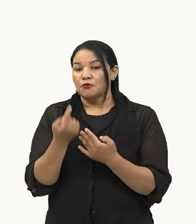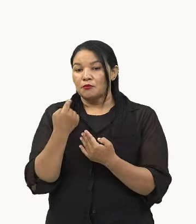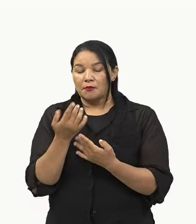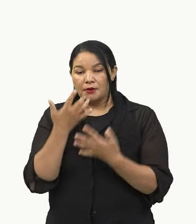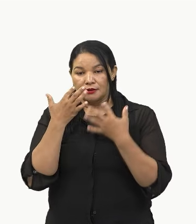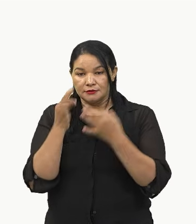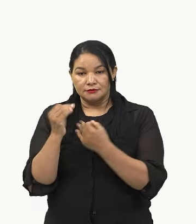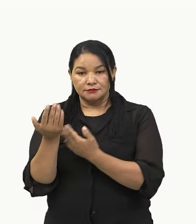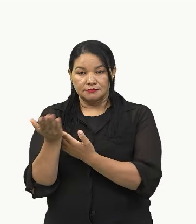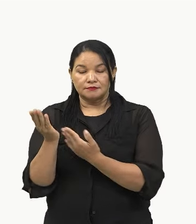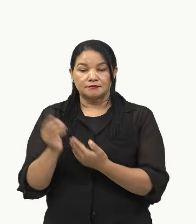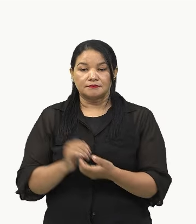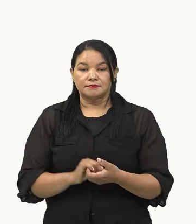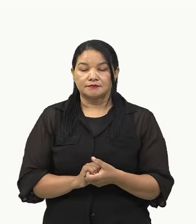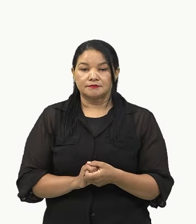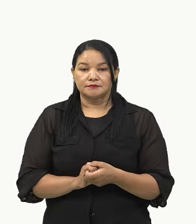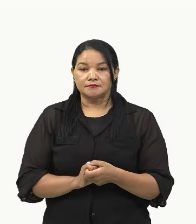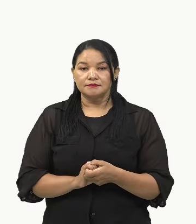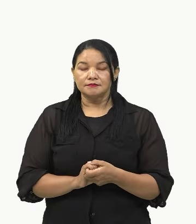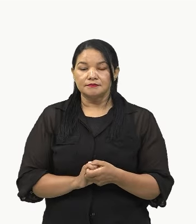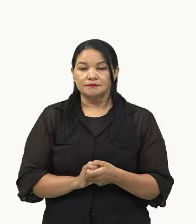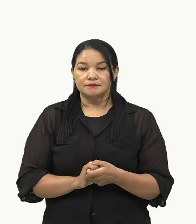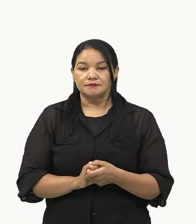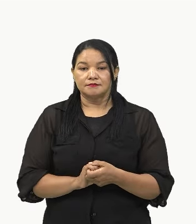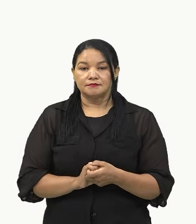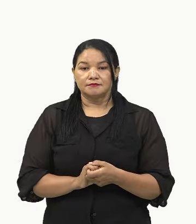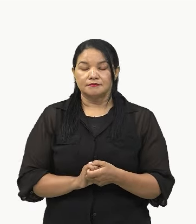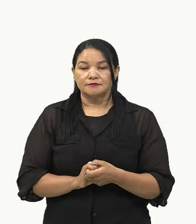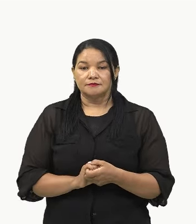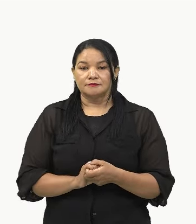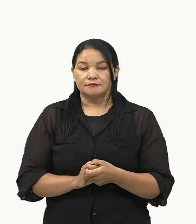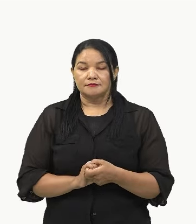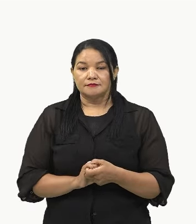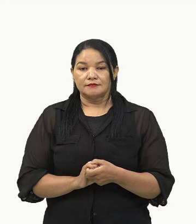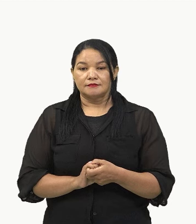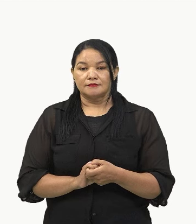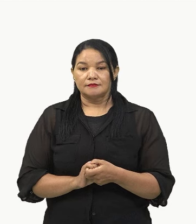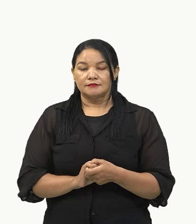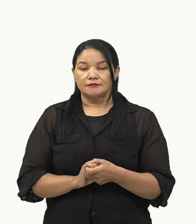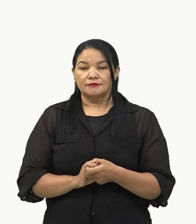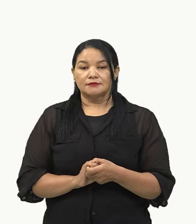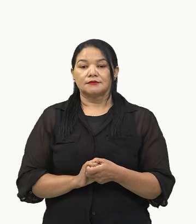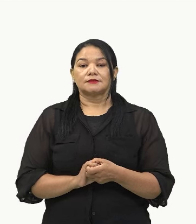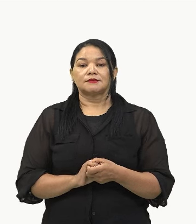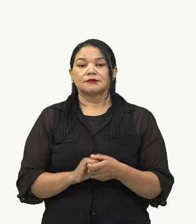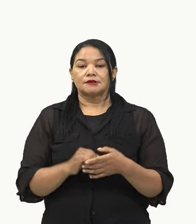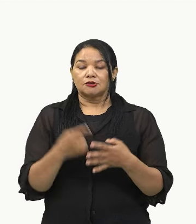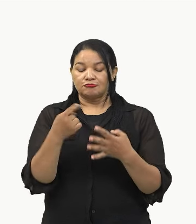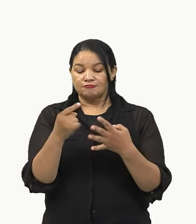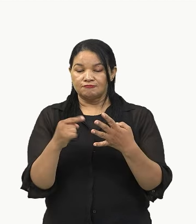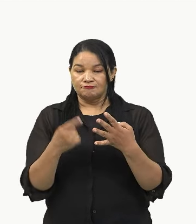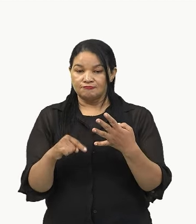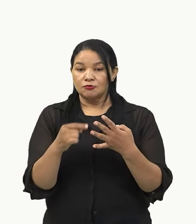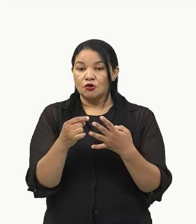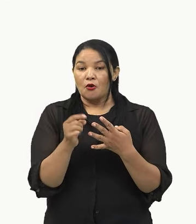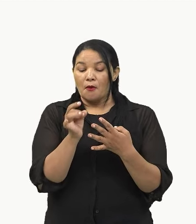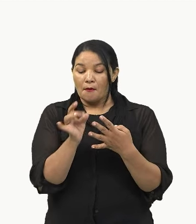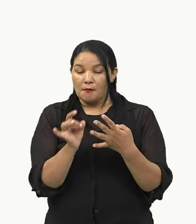nascido. Tu has nacido. Él, usted ha nacido. Nosotros hemos